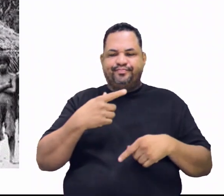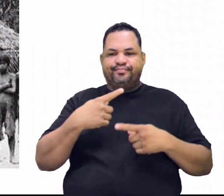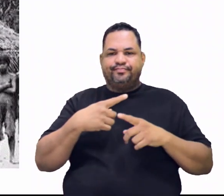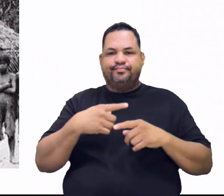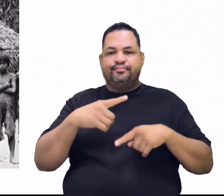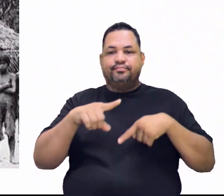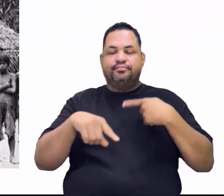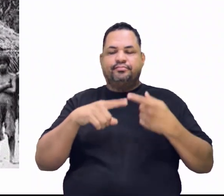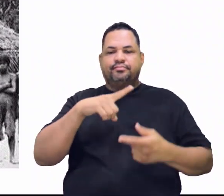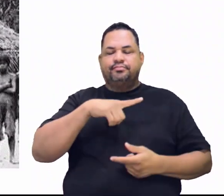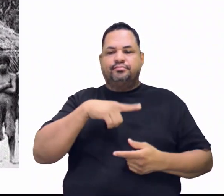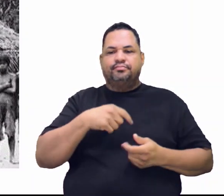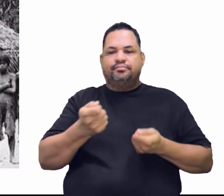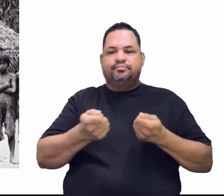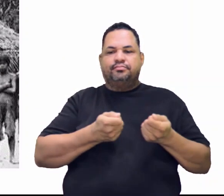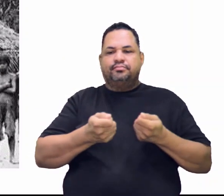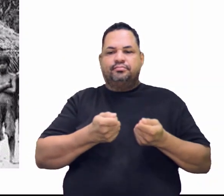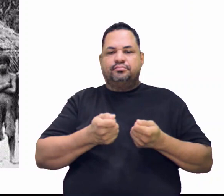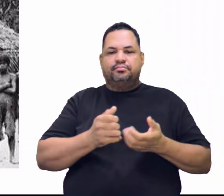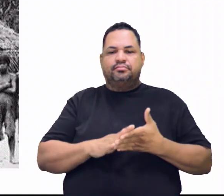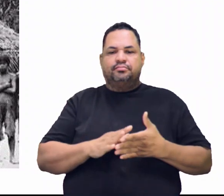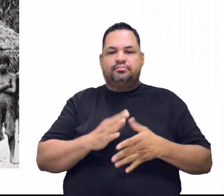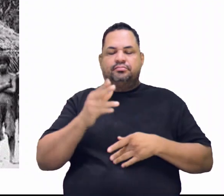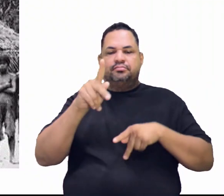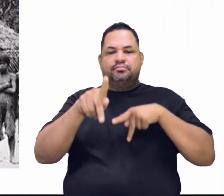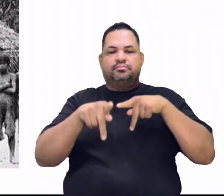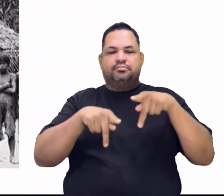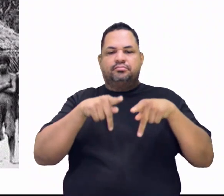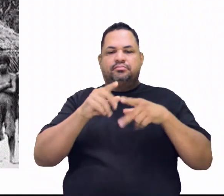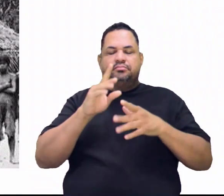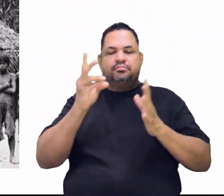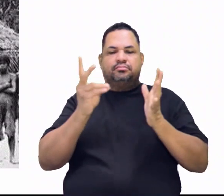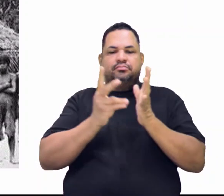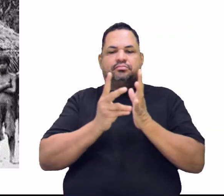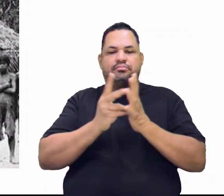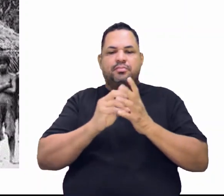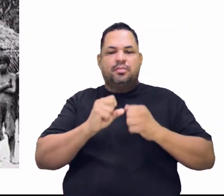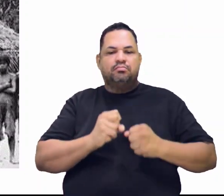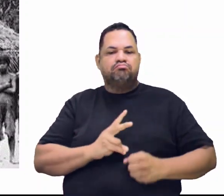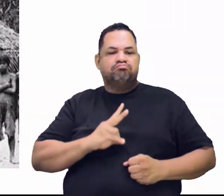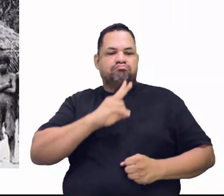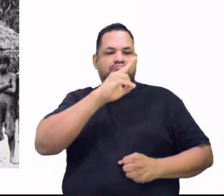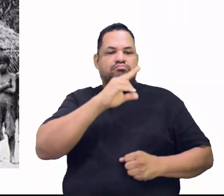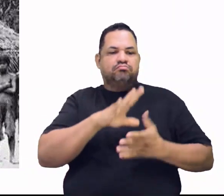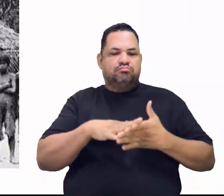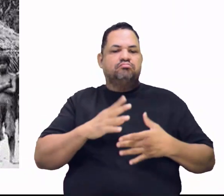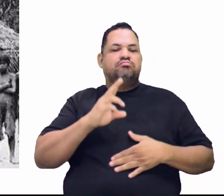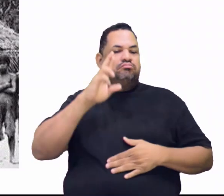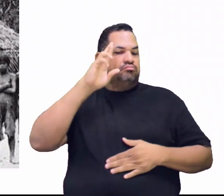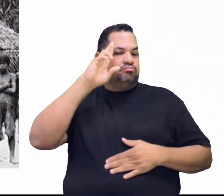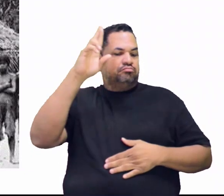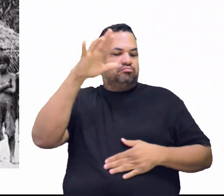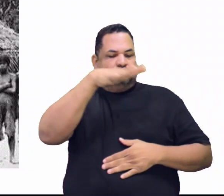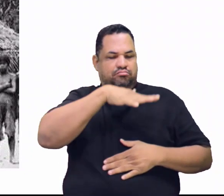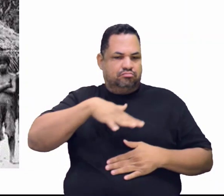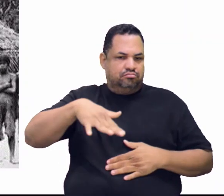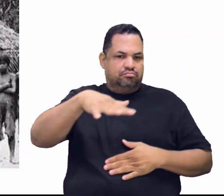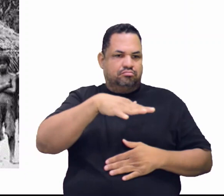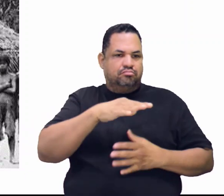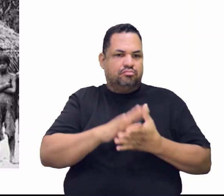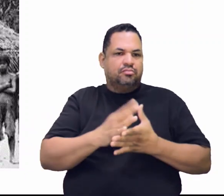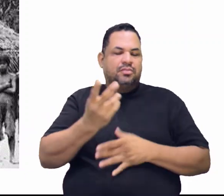território. Aquela civilização que fosse mais resistente ficaria com a área. Os